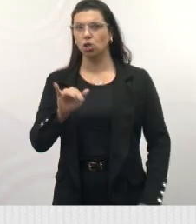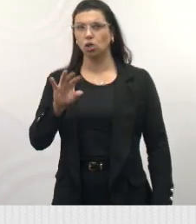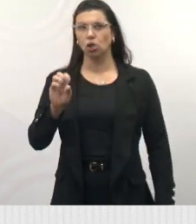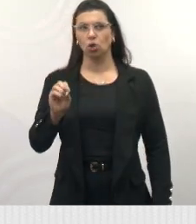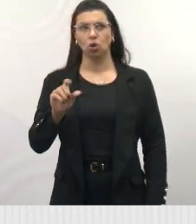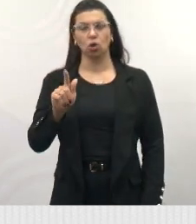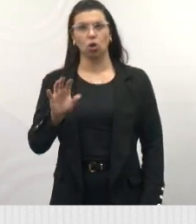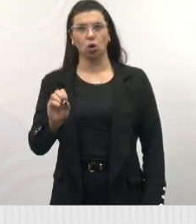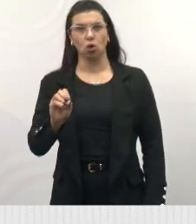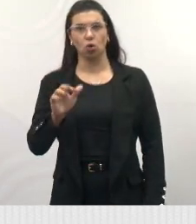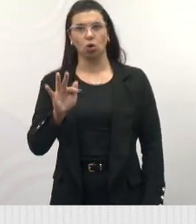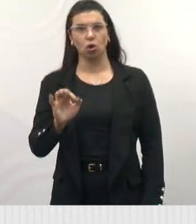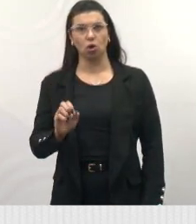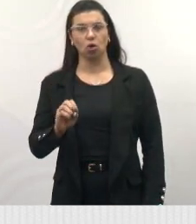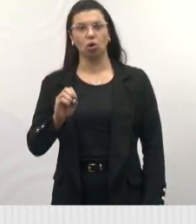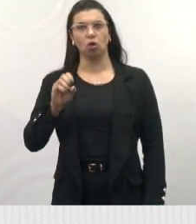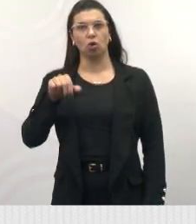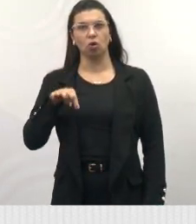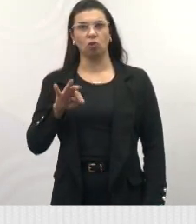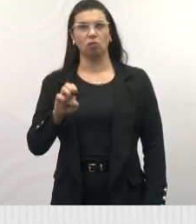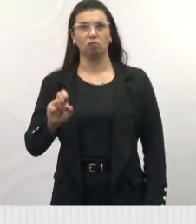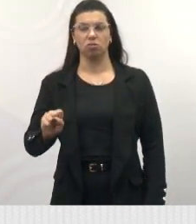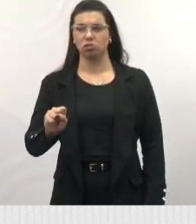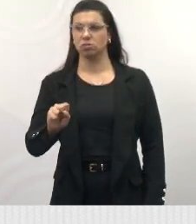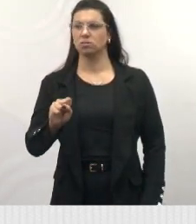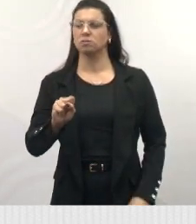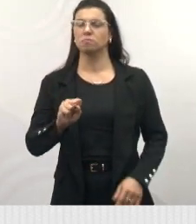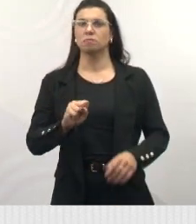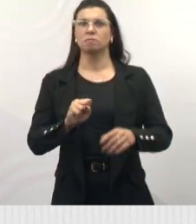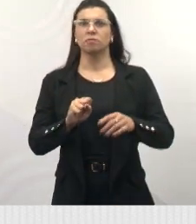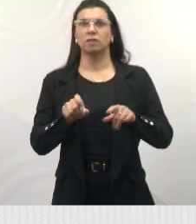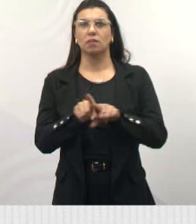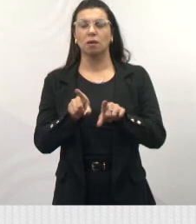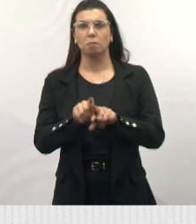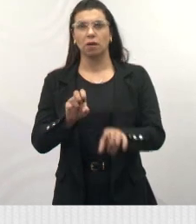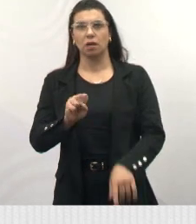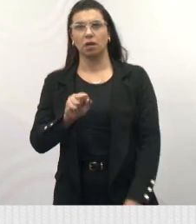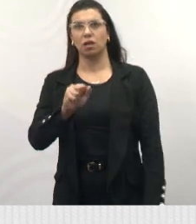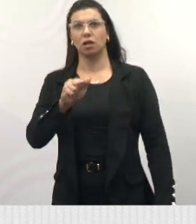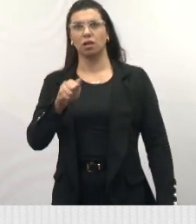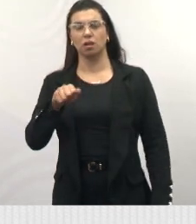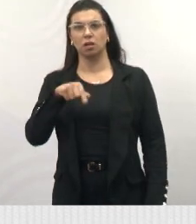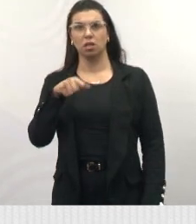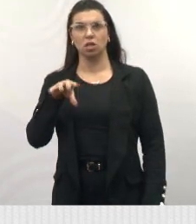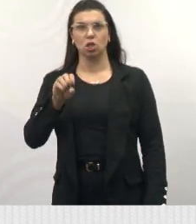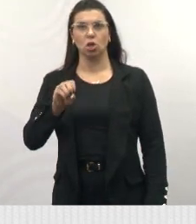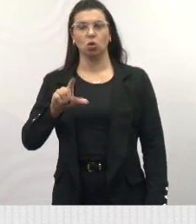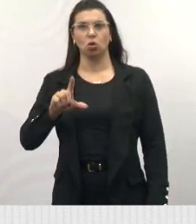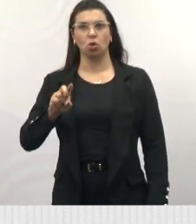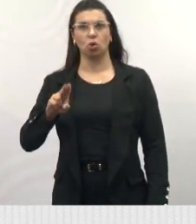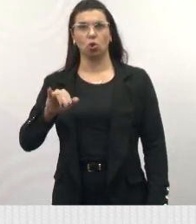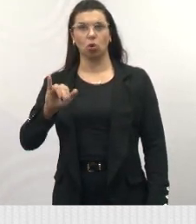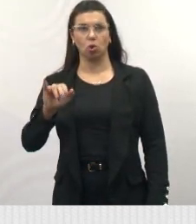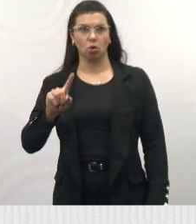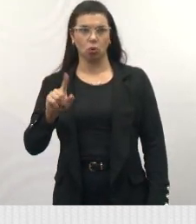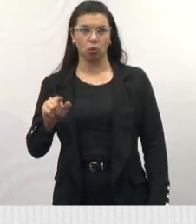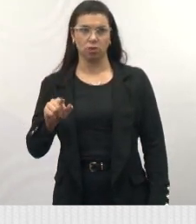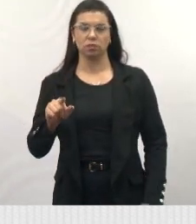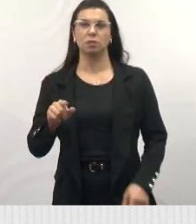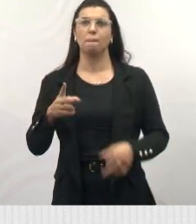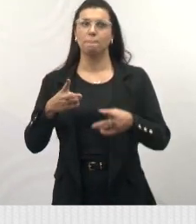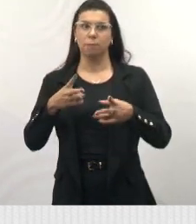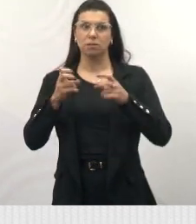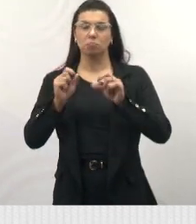por outros vereadores também, e também do São Luís. Então, vocês moradores dessa região podem